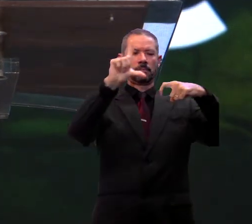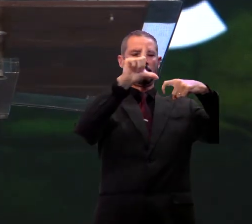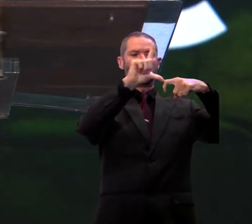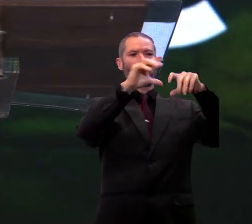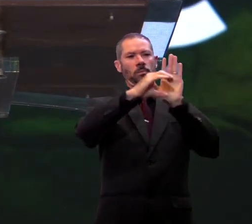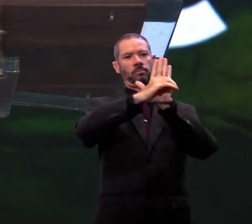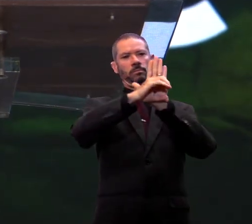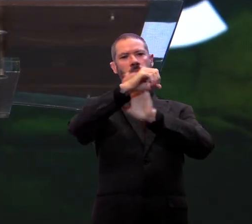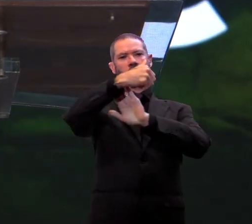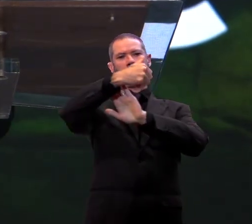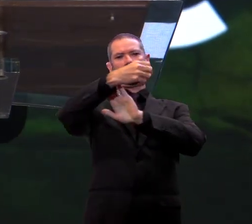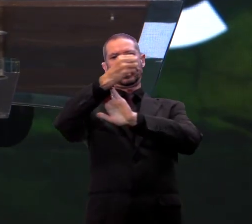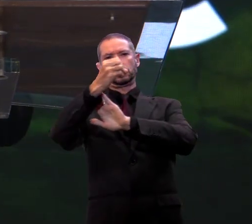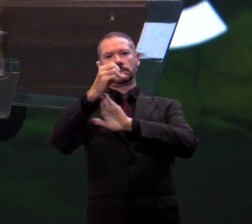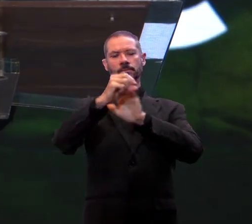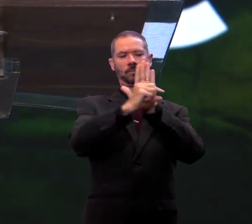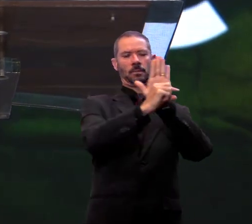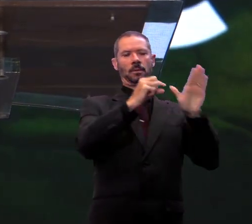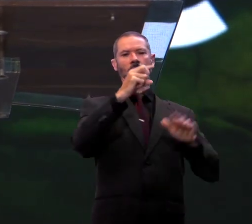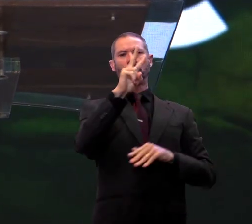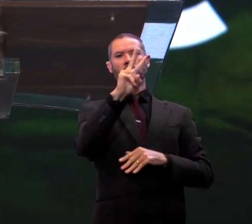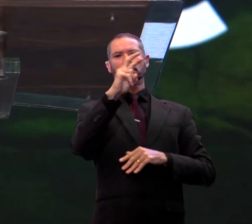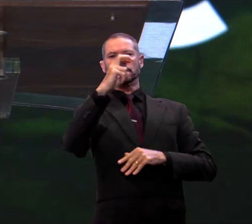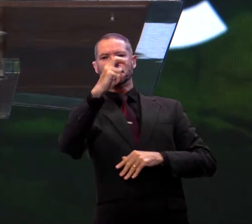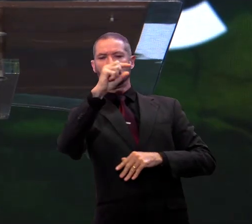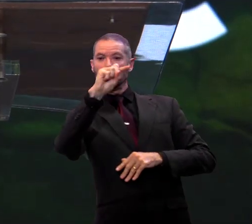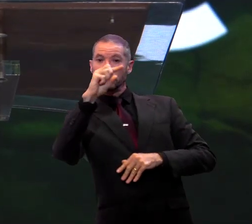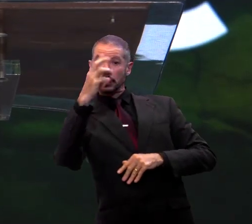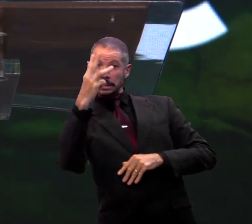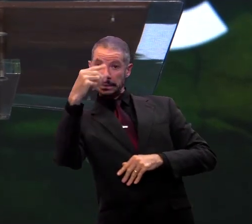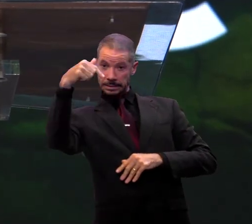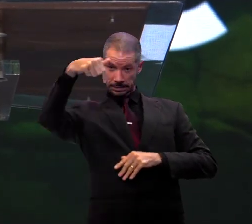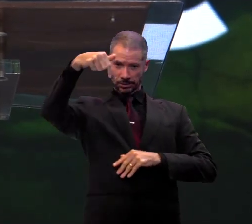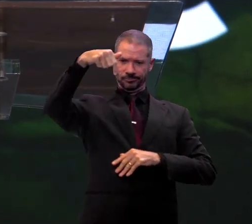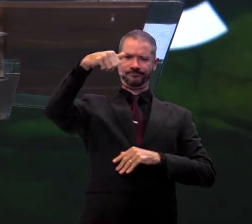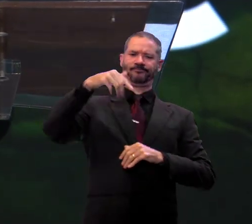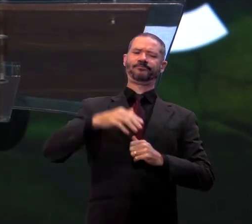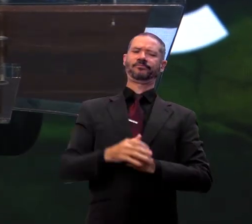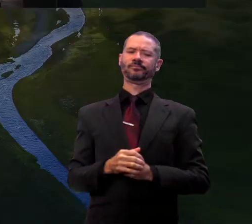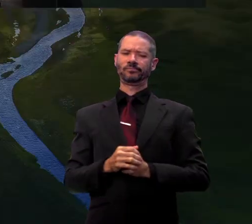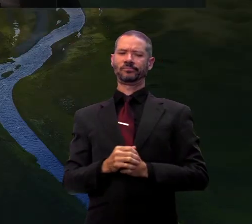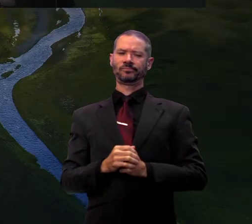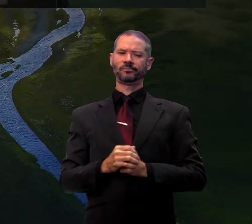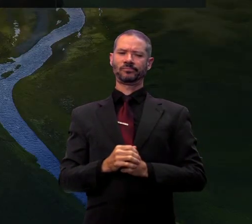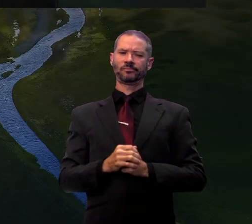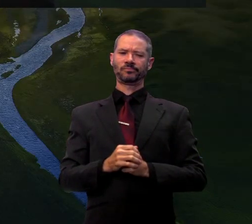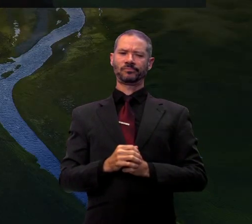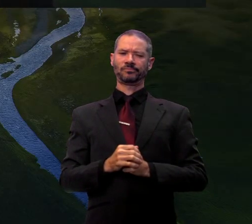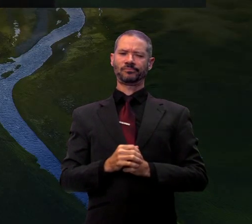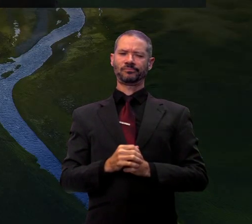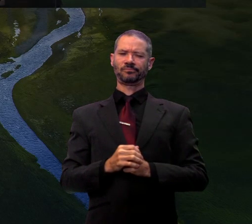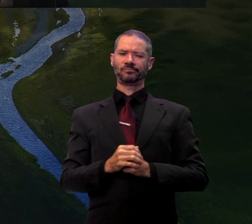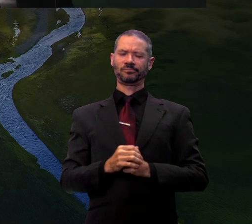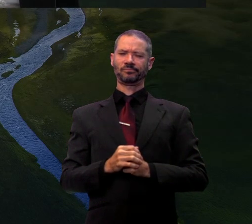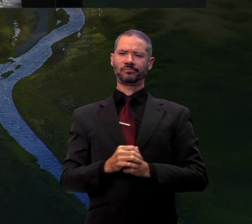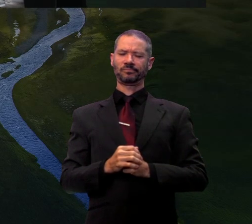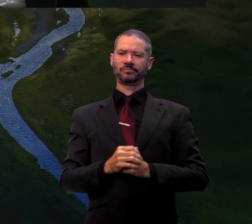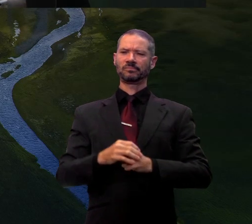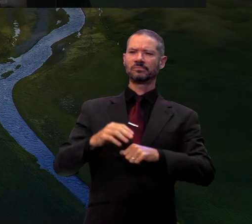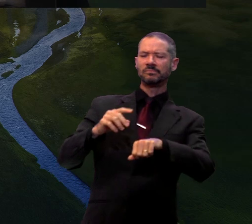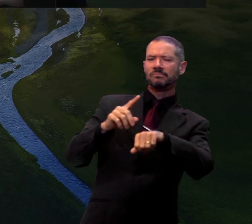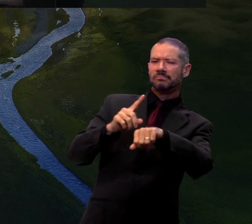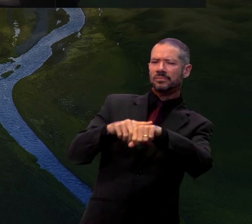10, 25 a 37, diz assim a palavra de Deus: certa